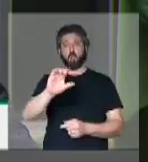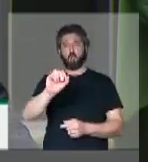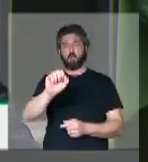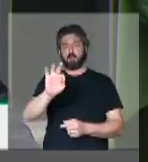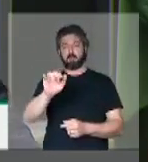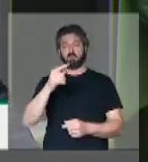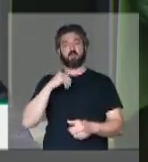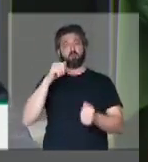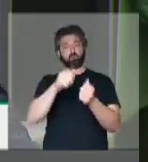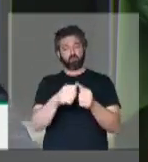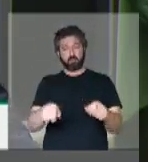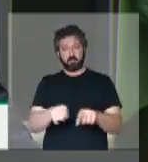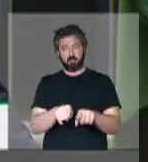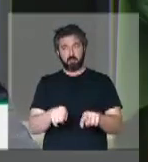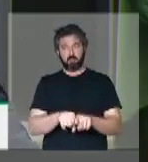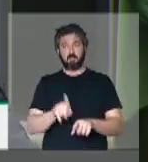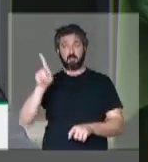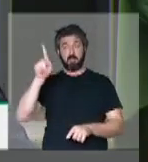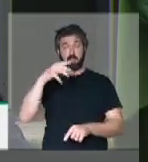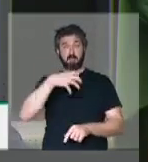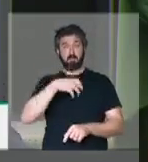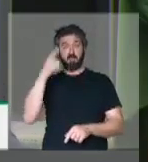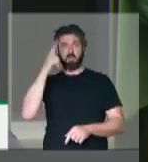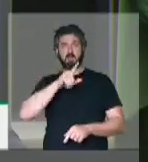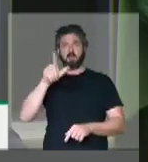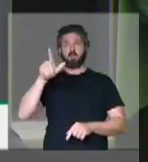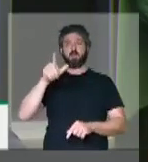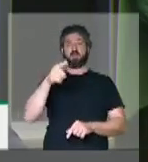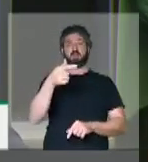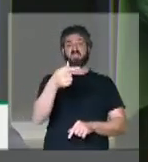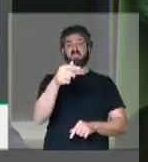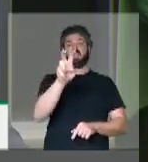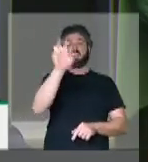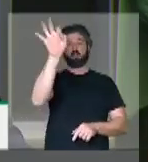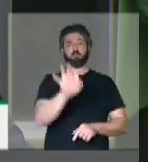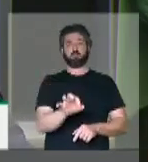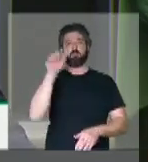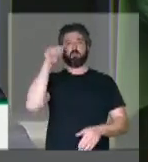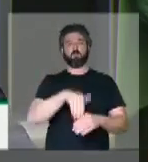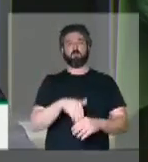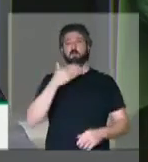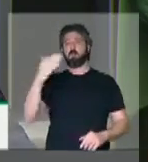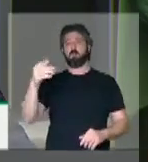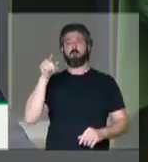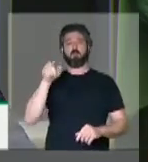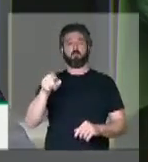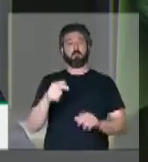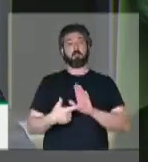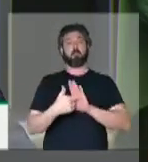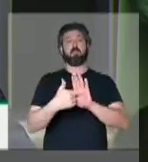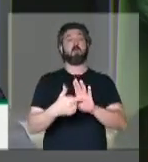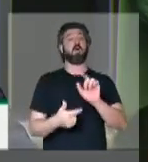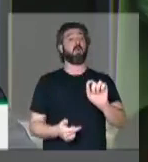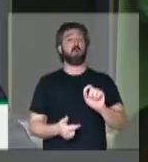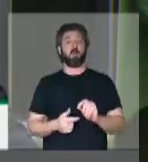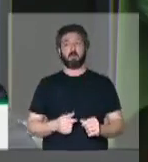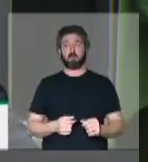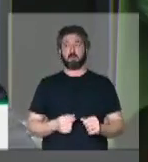Costa, que na nossa Bahia venceu as eleições com 75% dos votos, dando